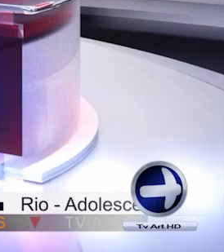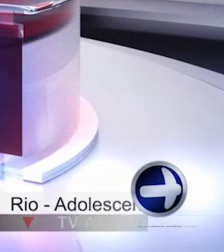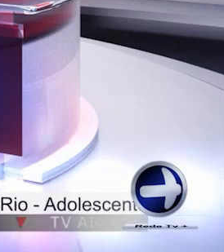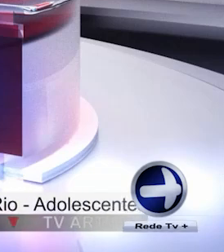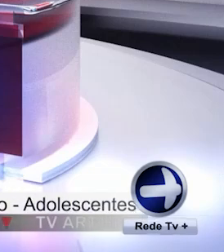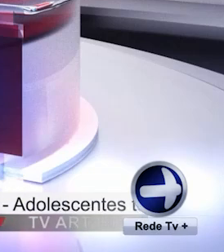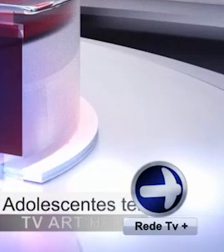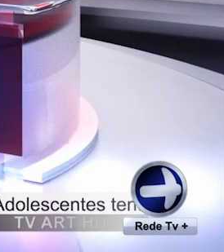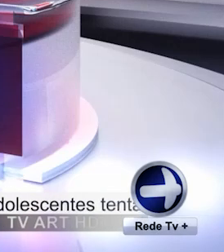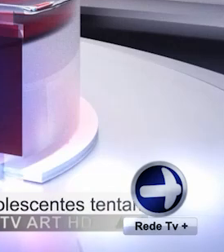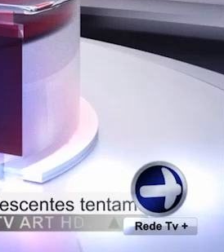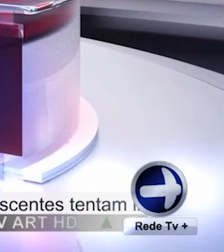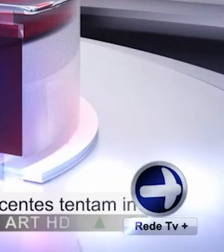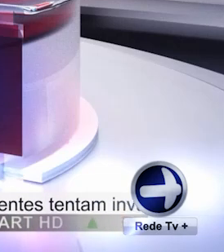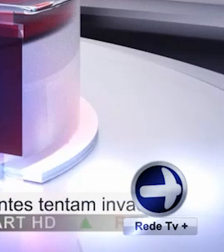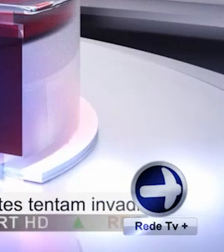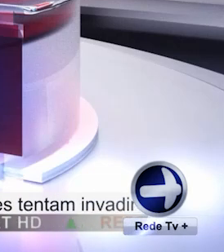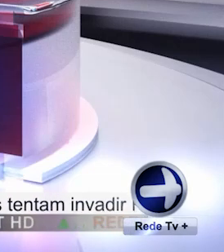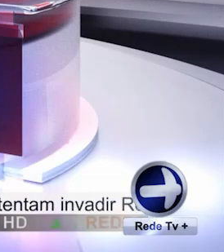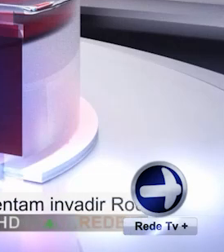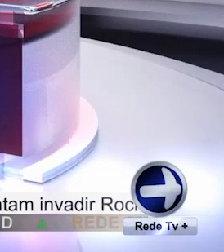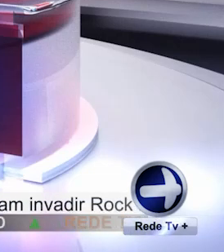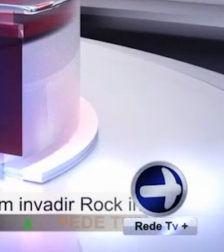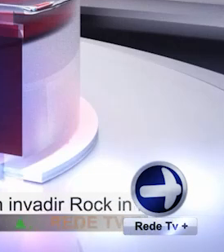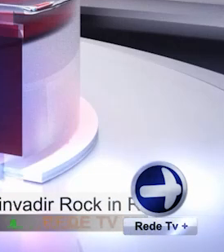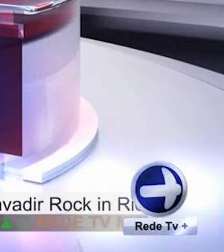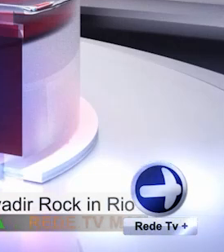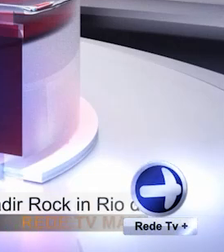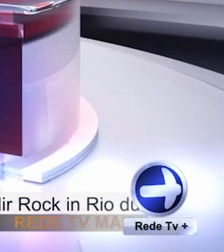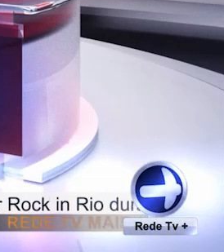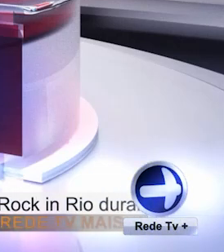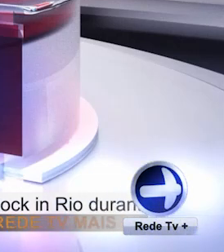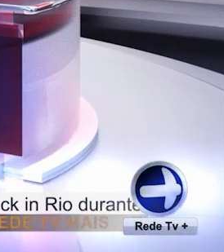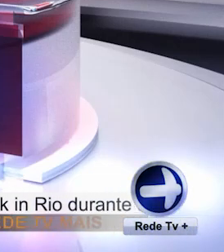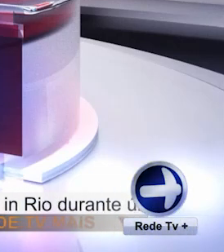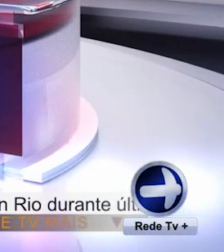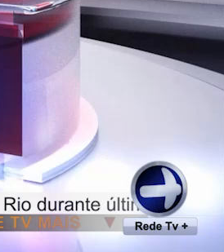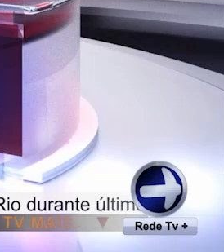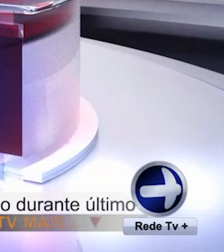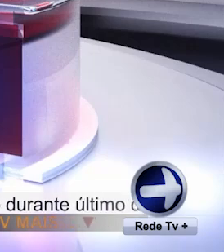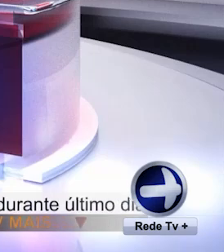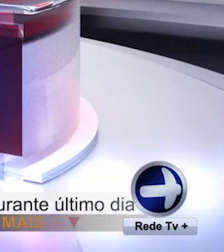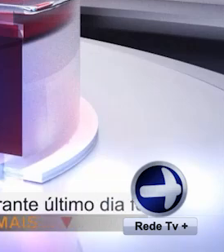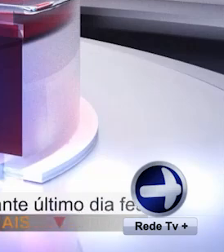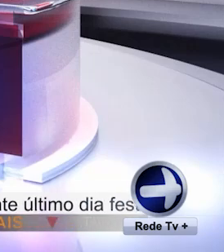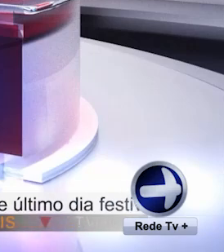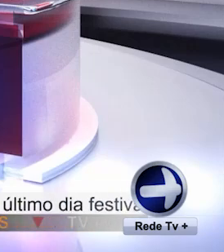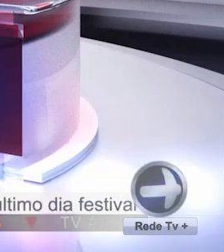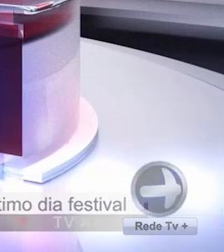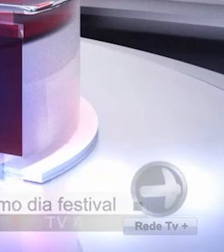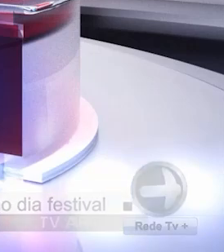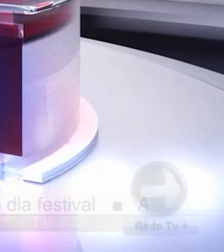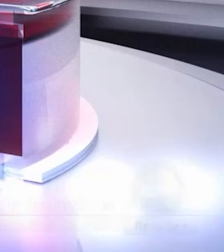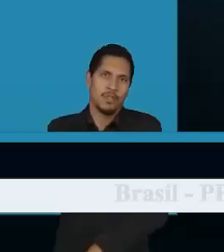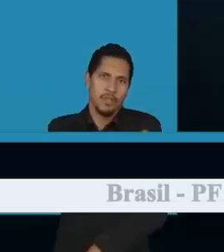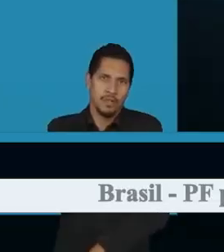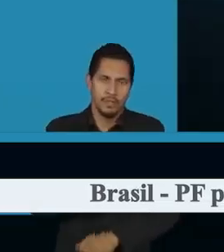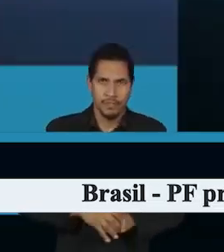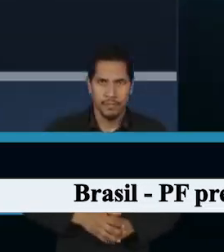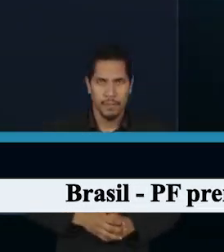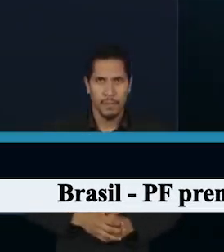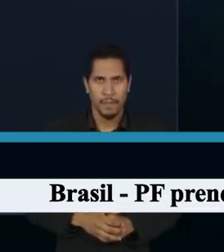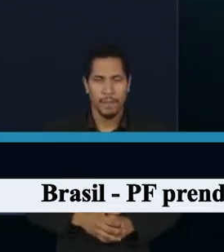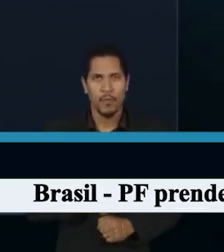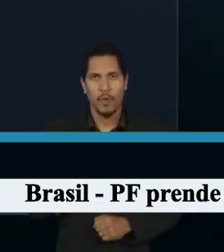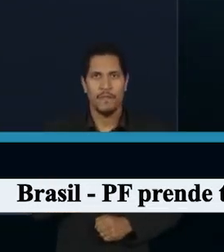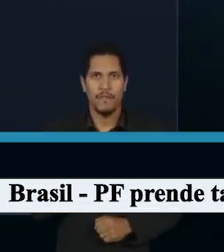os dados do Observatório da Violência Política e Eleitoral da Universidade Federal do Rio de Janeiro. O